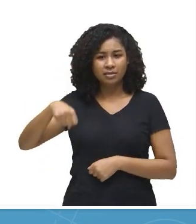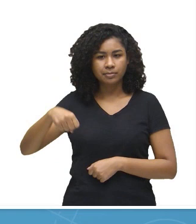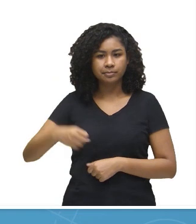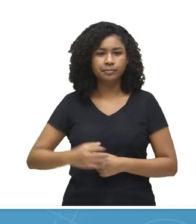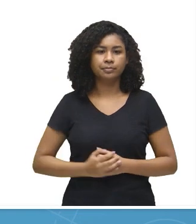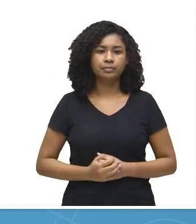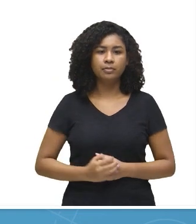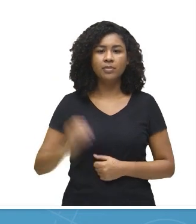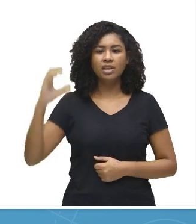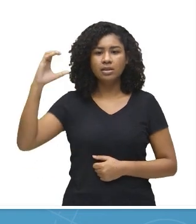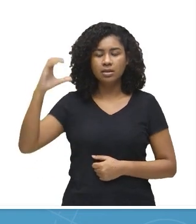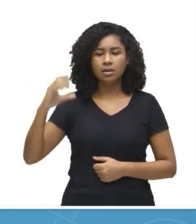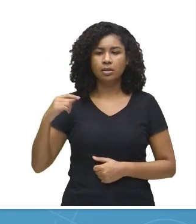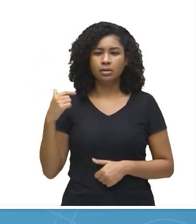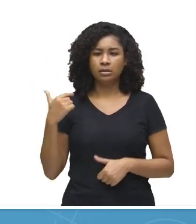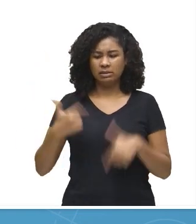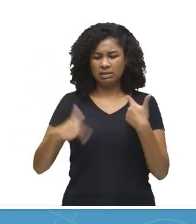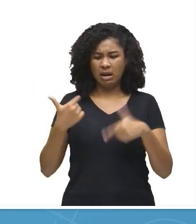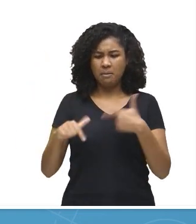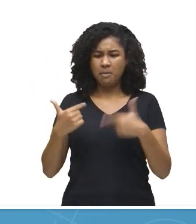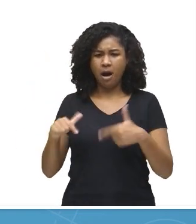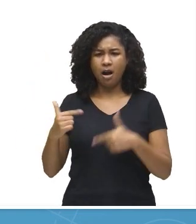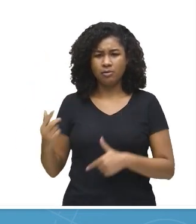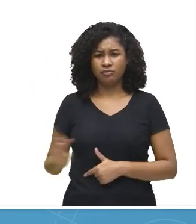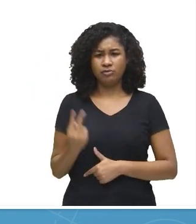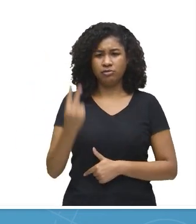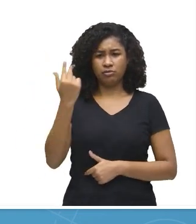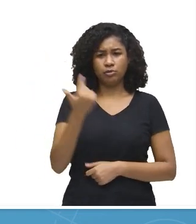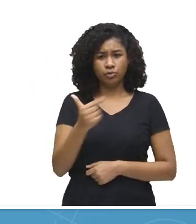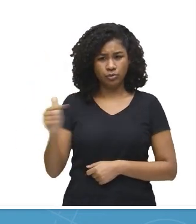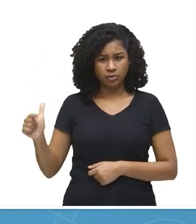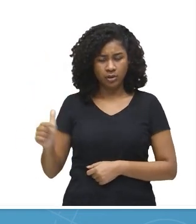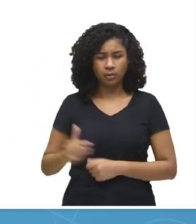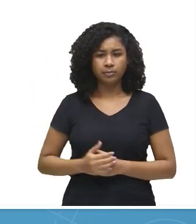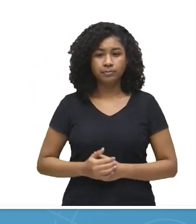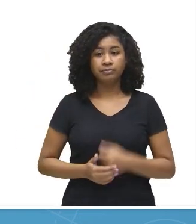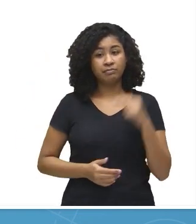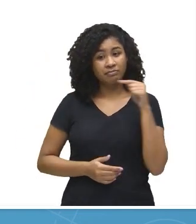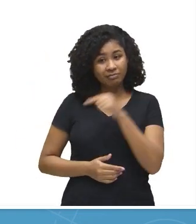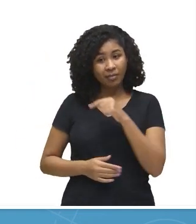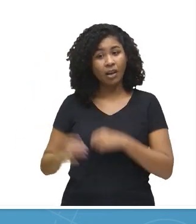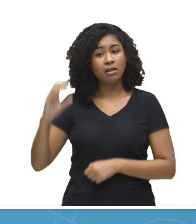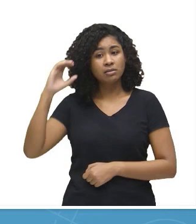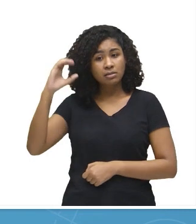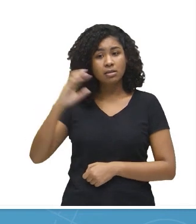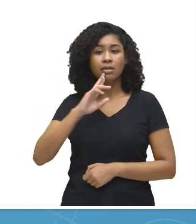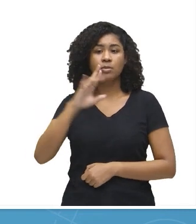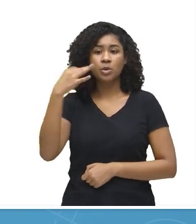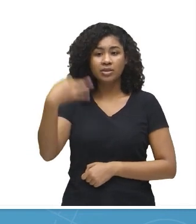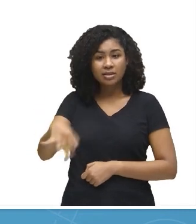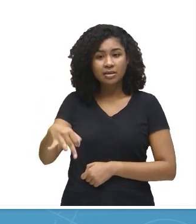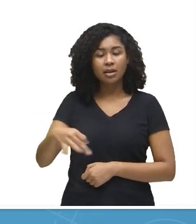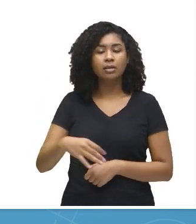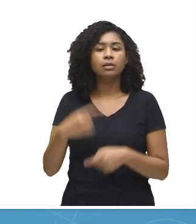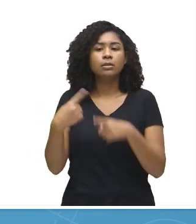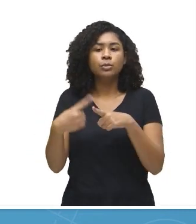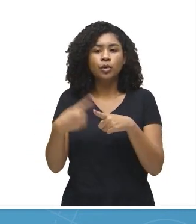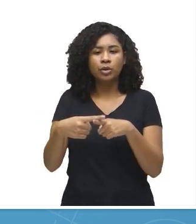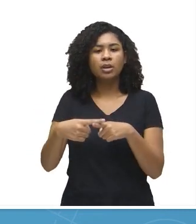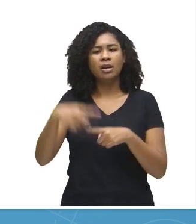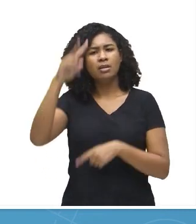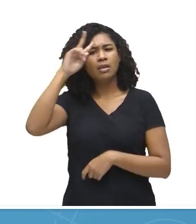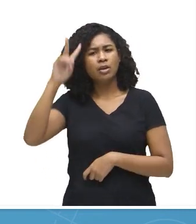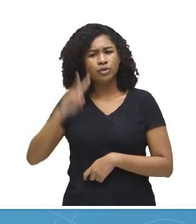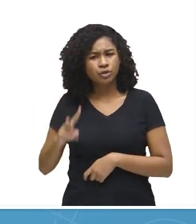a desvalorização do trabalho. Bom, por que a letra C é a resposta correta? Porque em nenhum momento a história